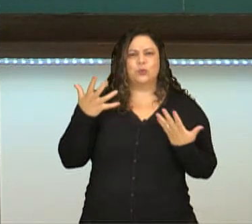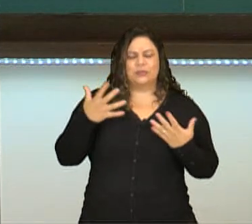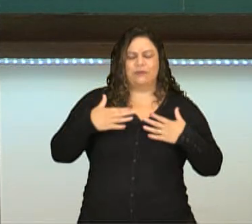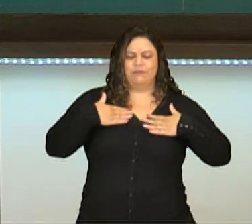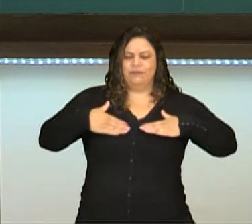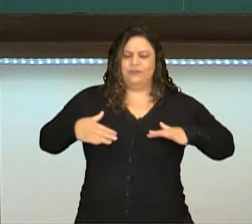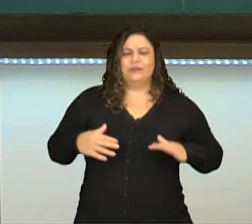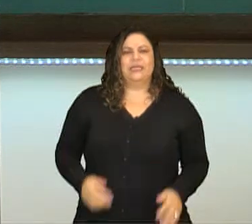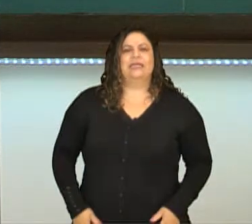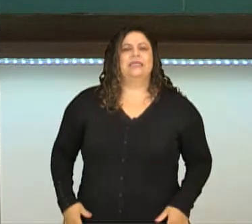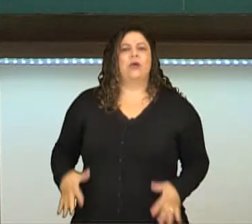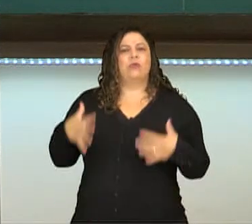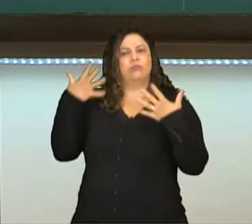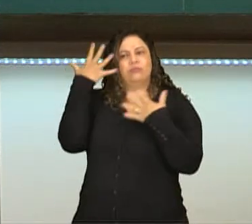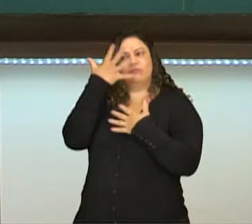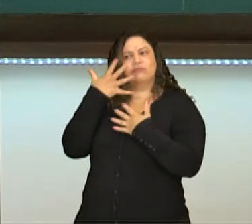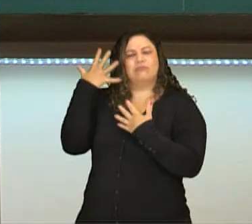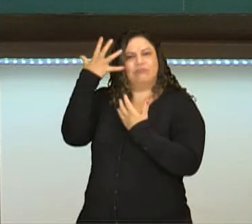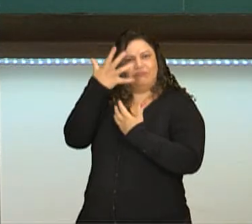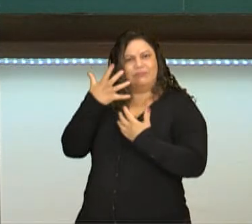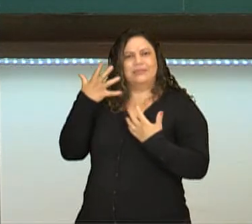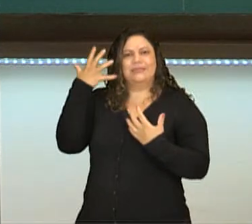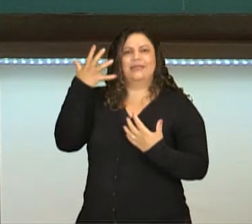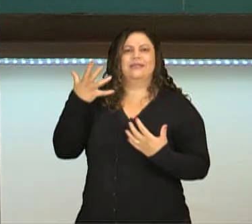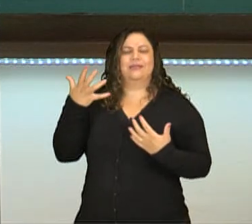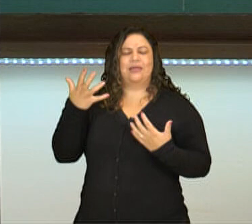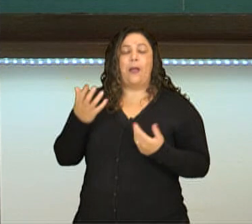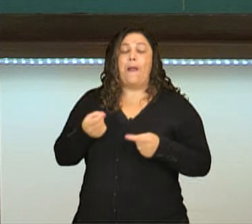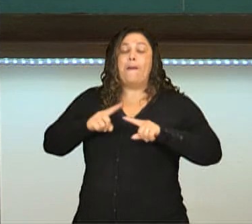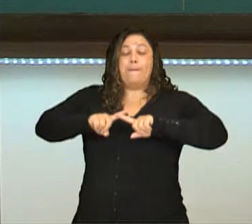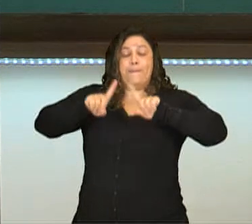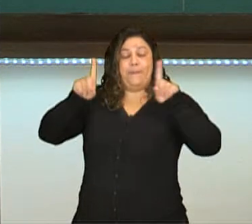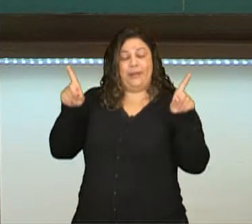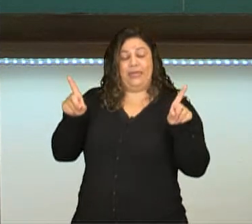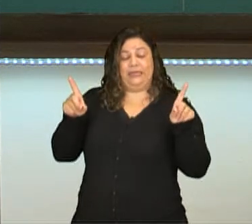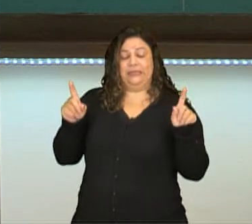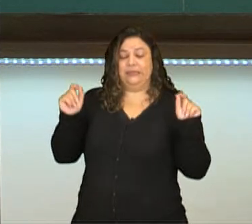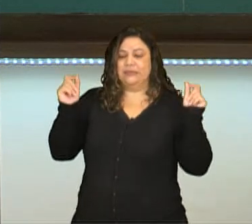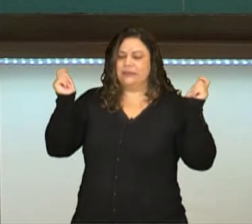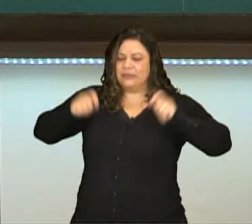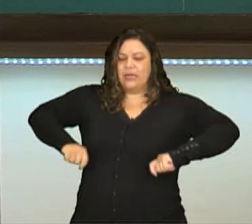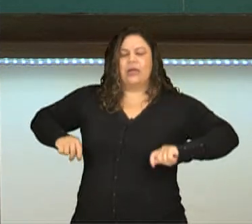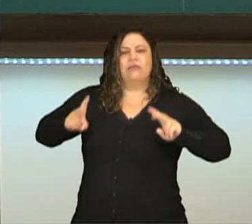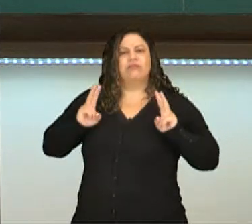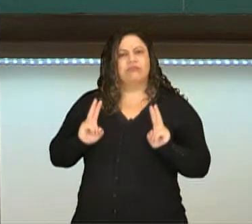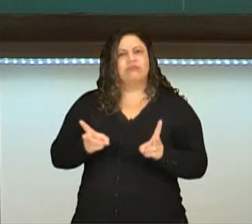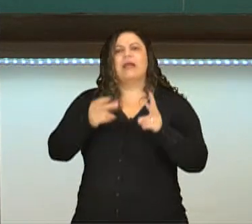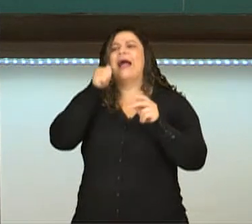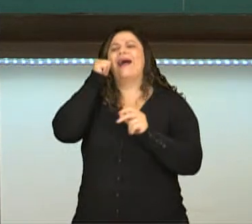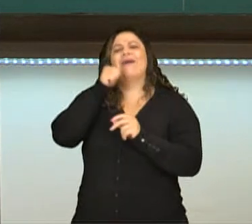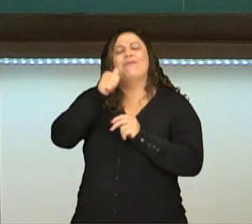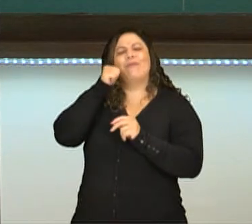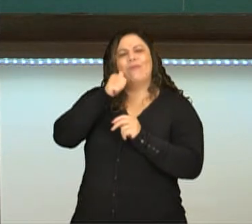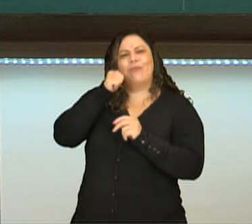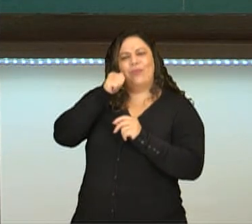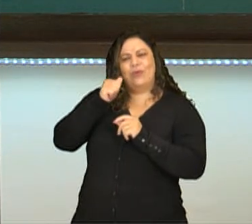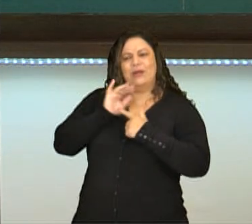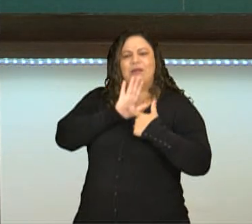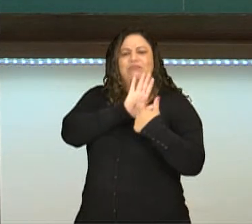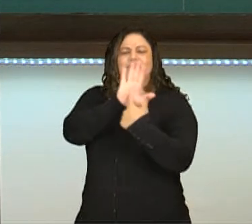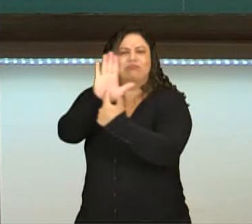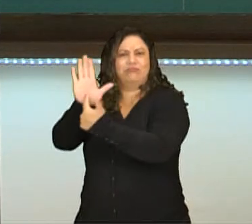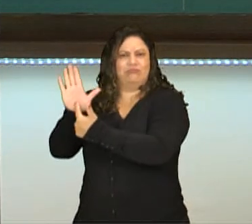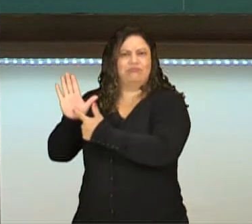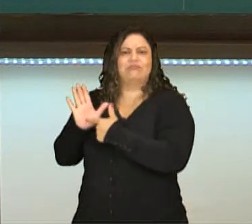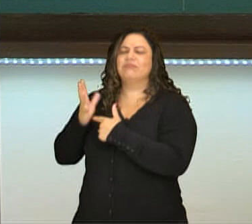caráter sensual, mas ela traz ao mesmo tempo o caráter da sedução. Na mulher continuando esse elemento de